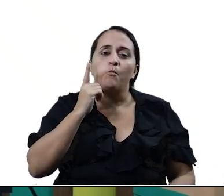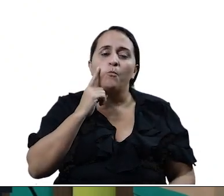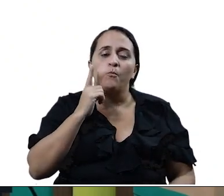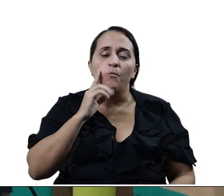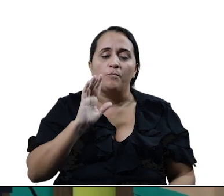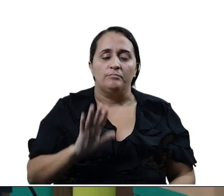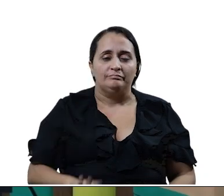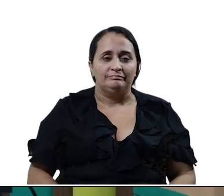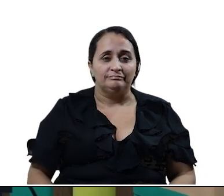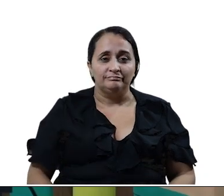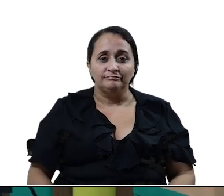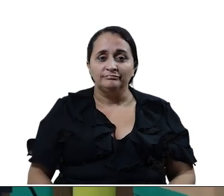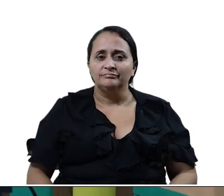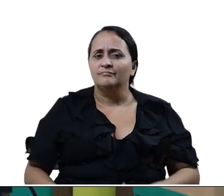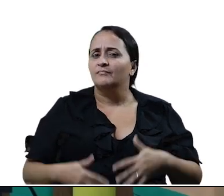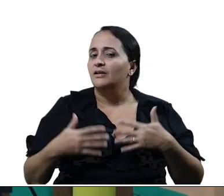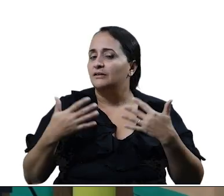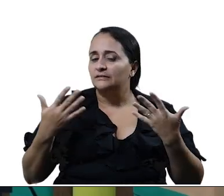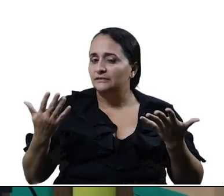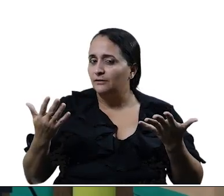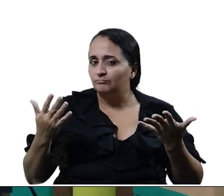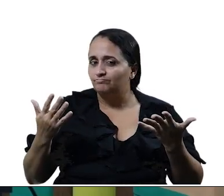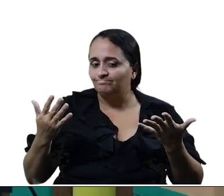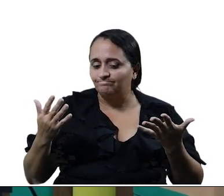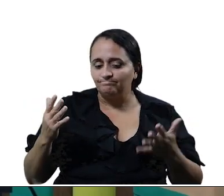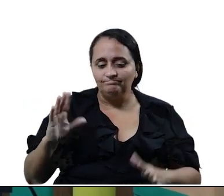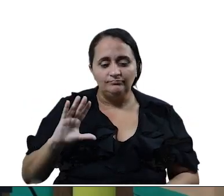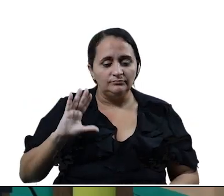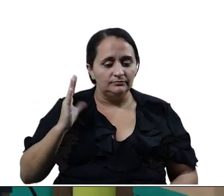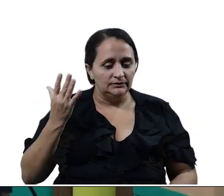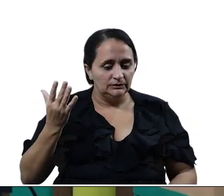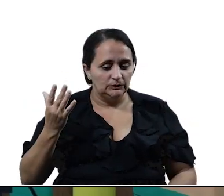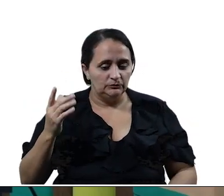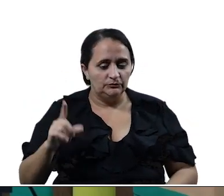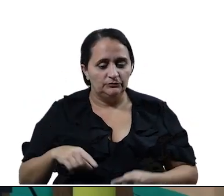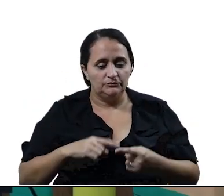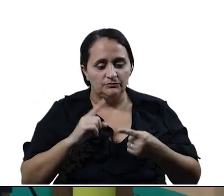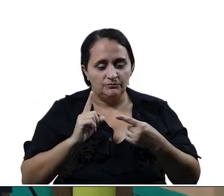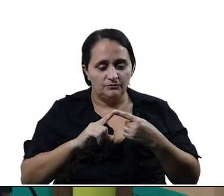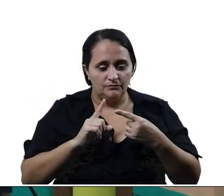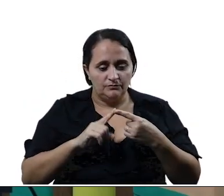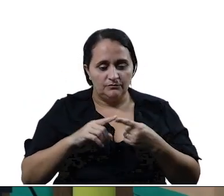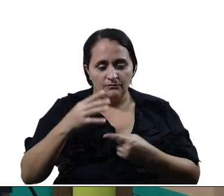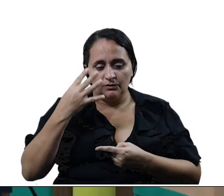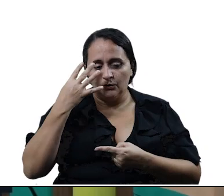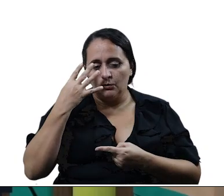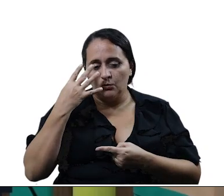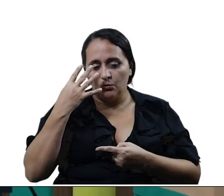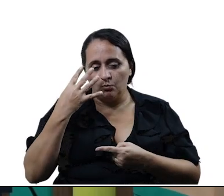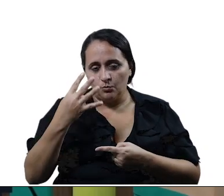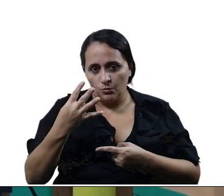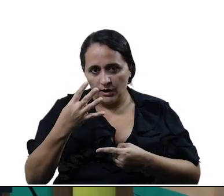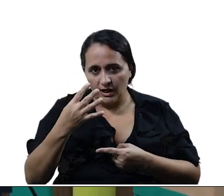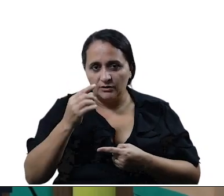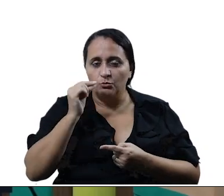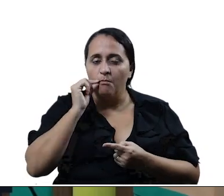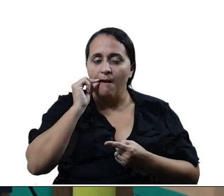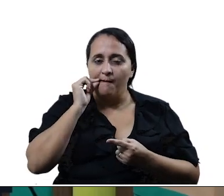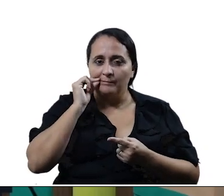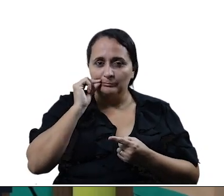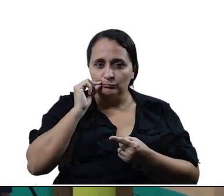Então, resolvendo a questão, ele comprou o quê? 4 chicletes, que